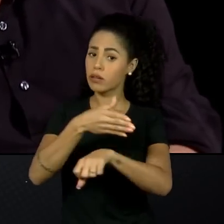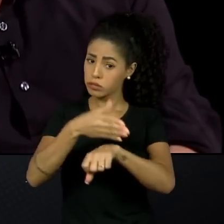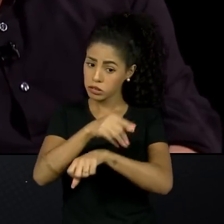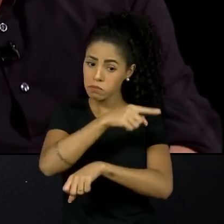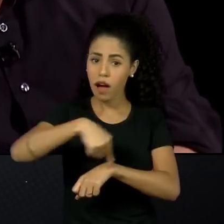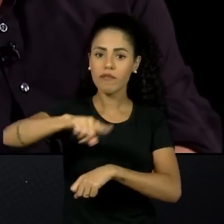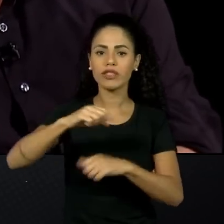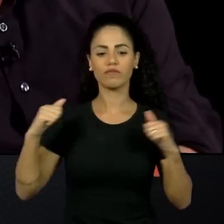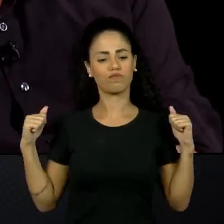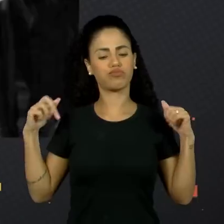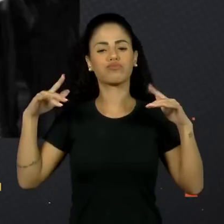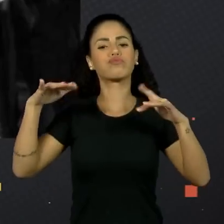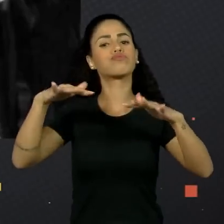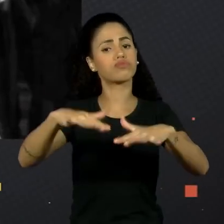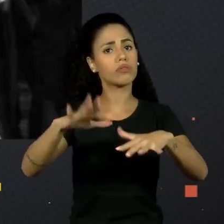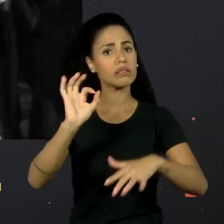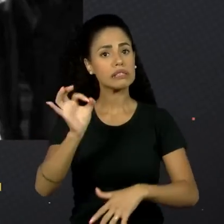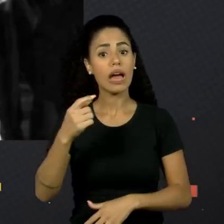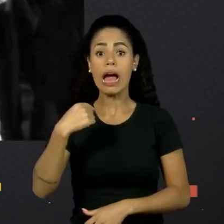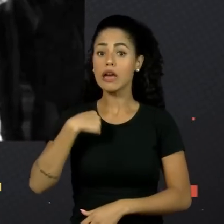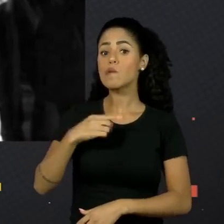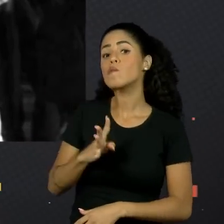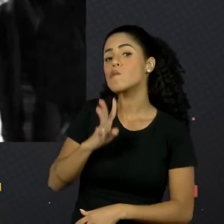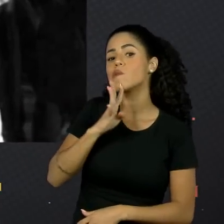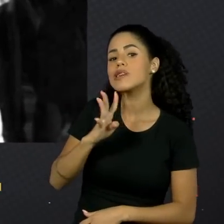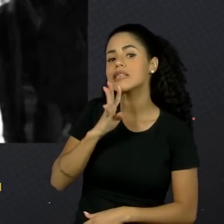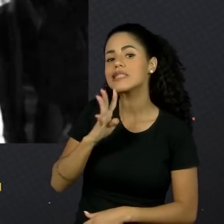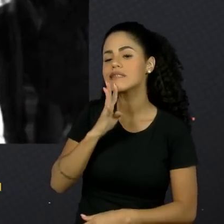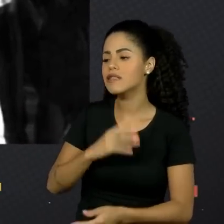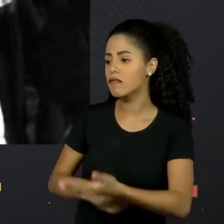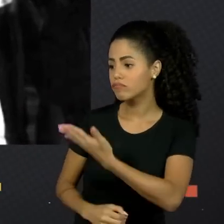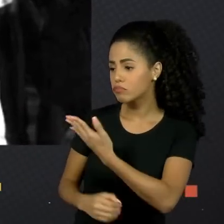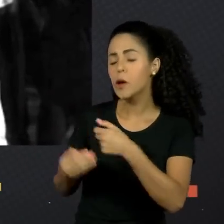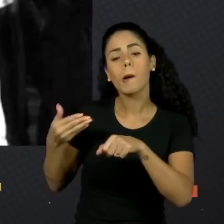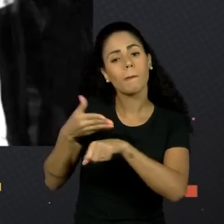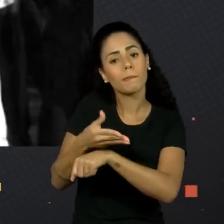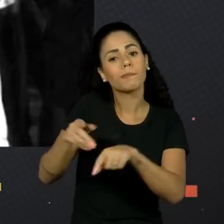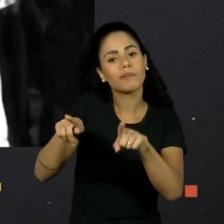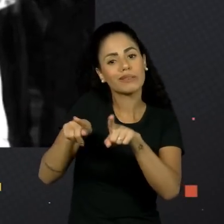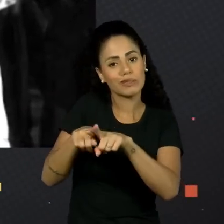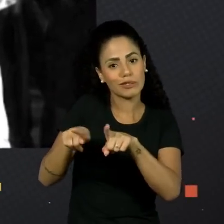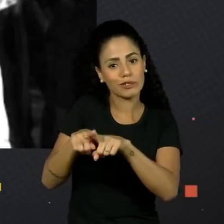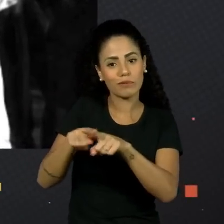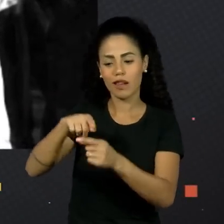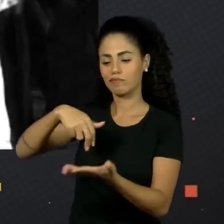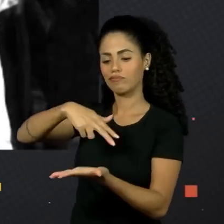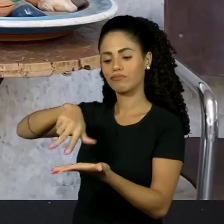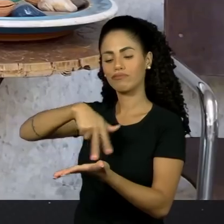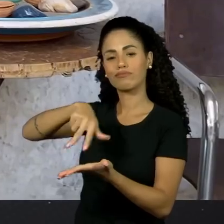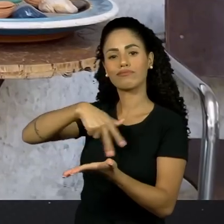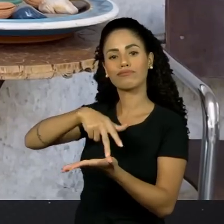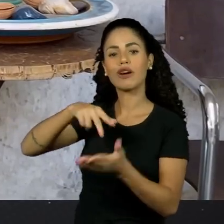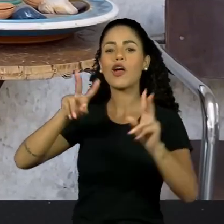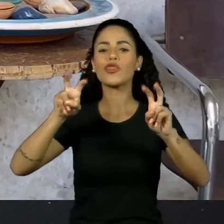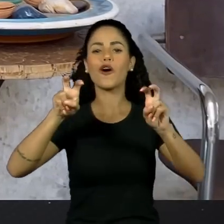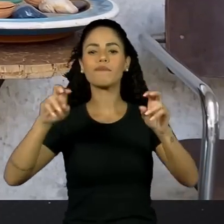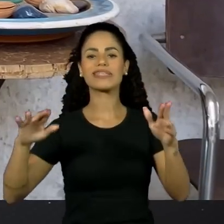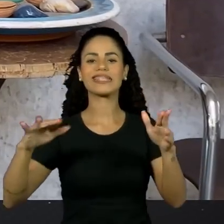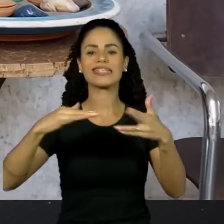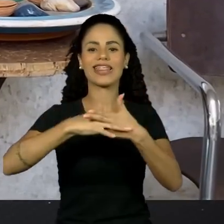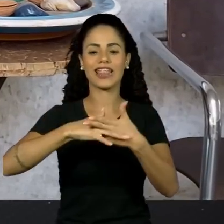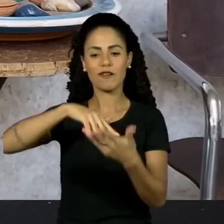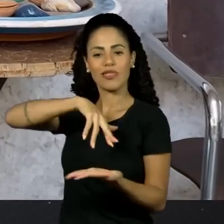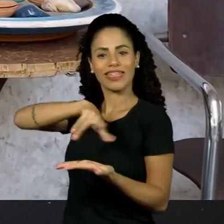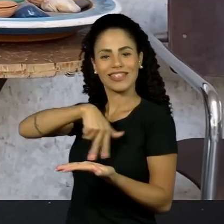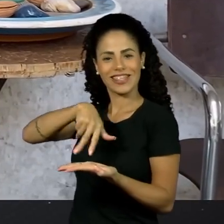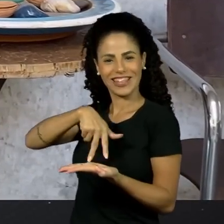desses encontros. Quando eu conheci o Guilherme, que veio participar de um Cidadão Dançante, já existia nele uma